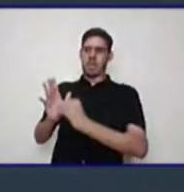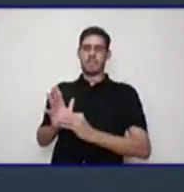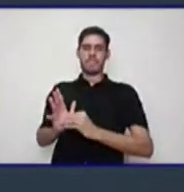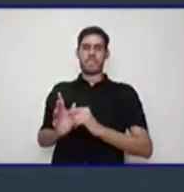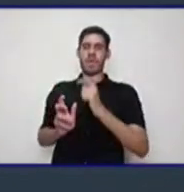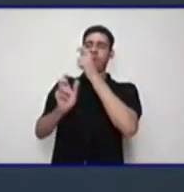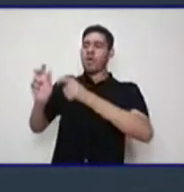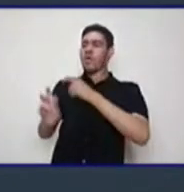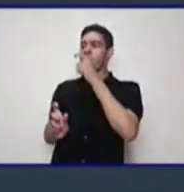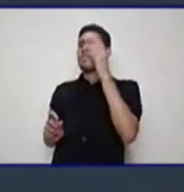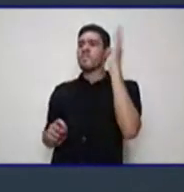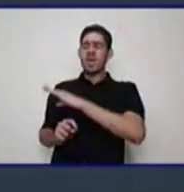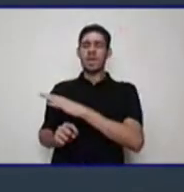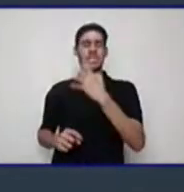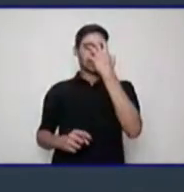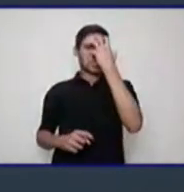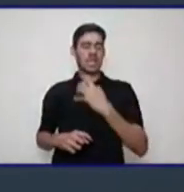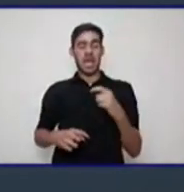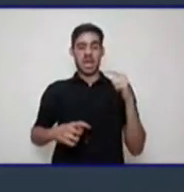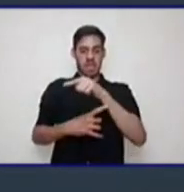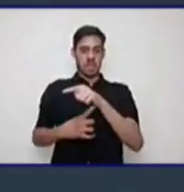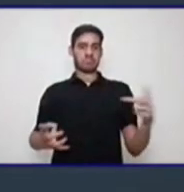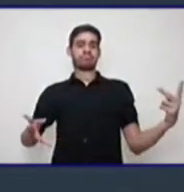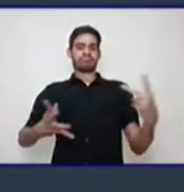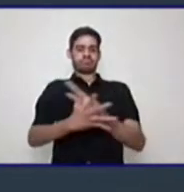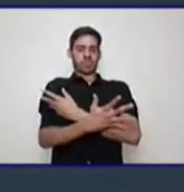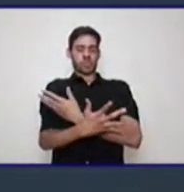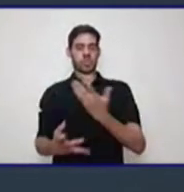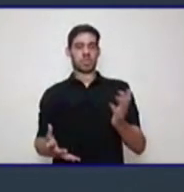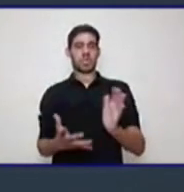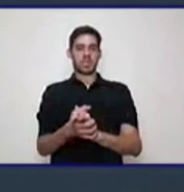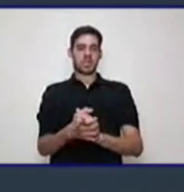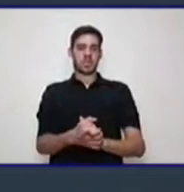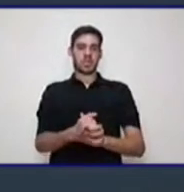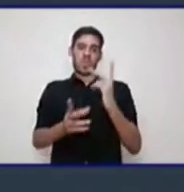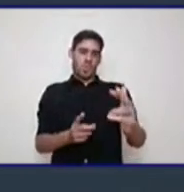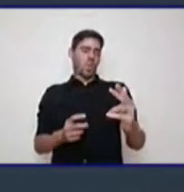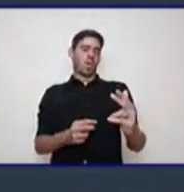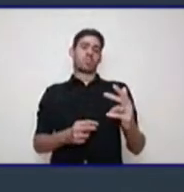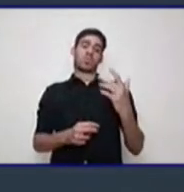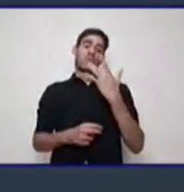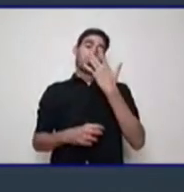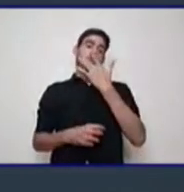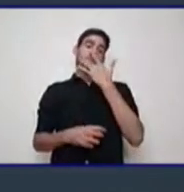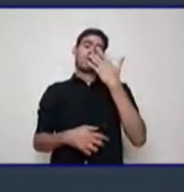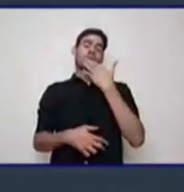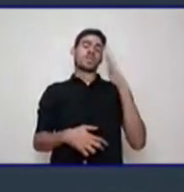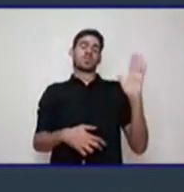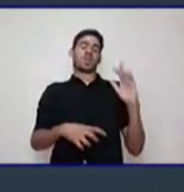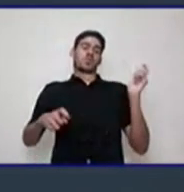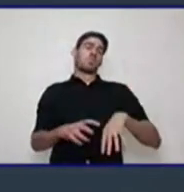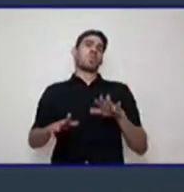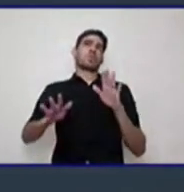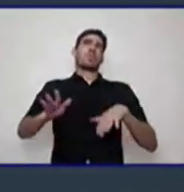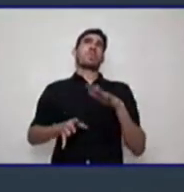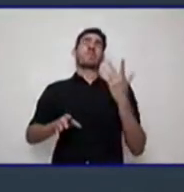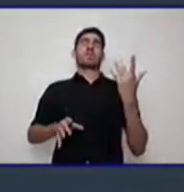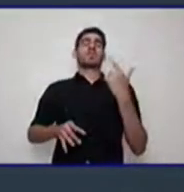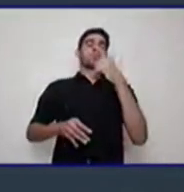Ofensas graves como essas que aconteceram aqui. Portanto, eu acho que o candidato pode ter, eventualmente, em